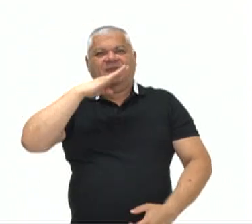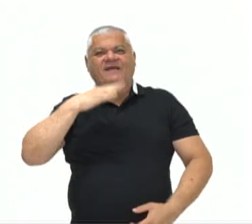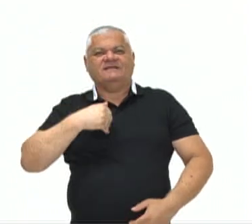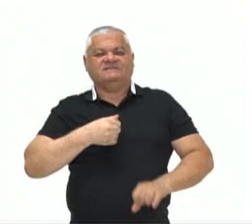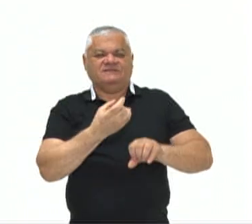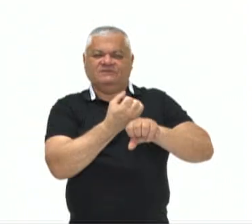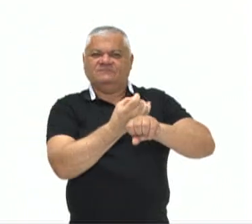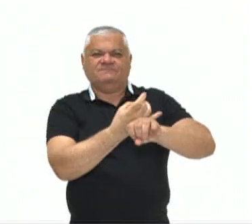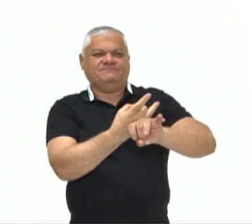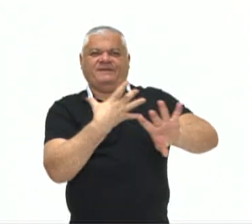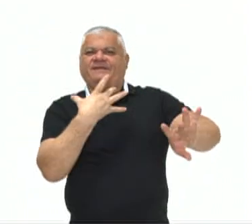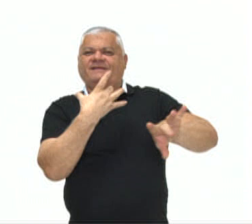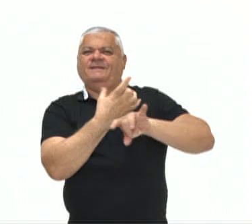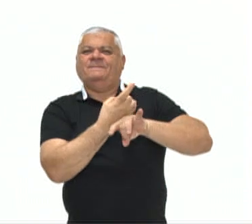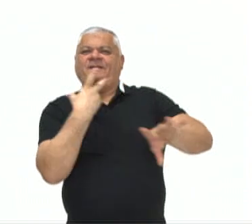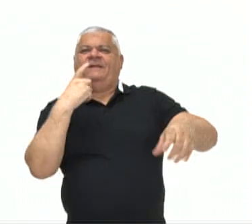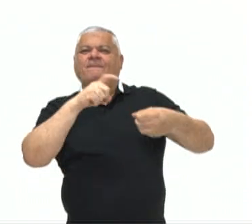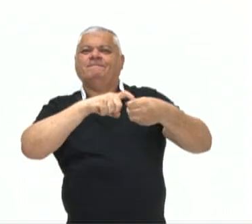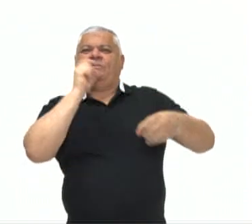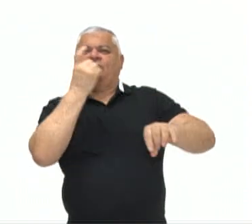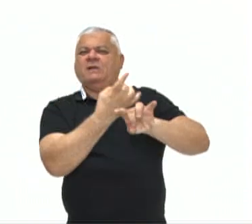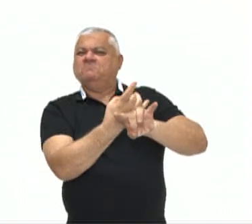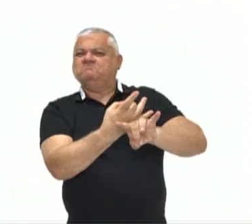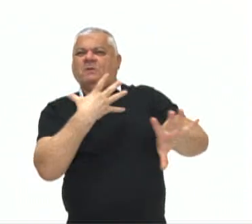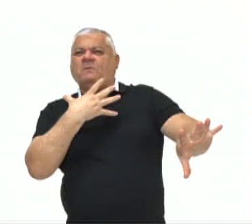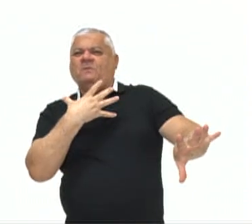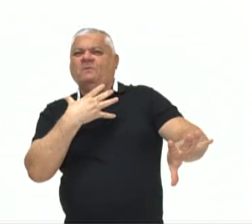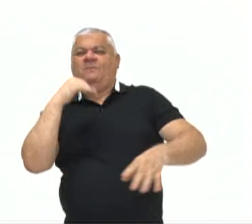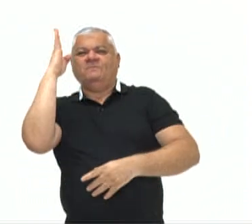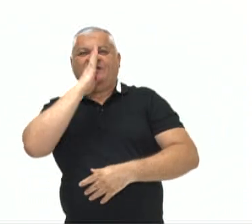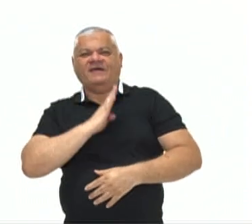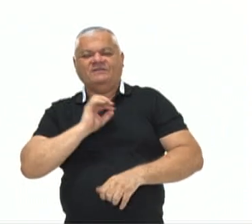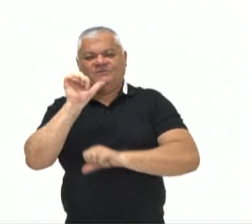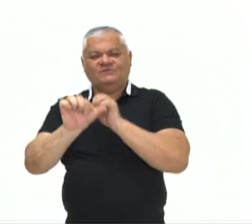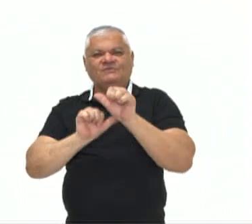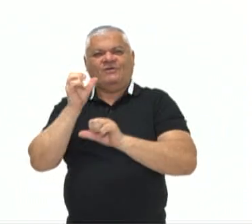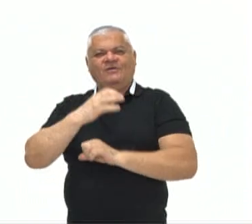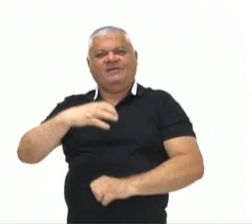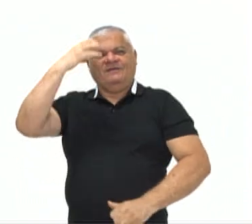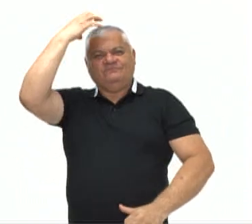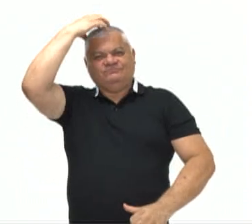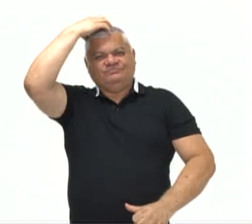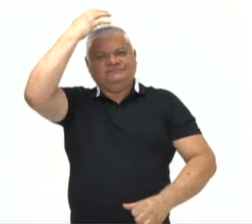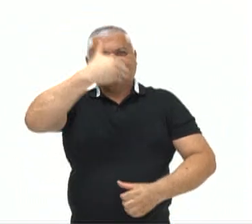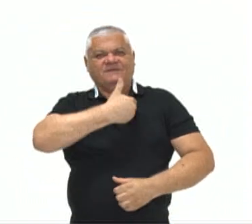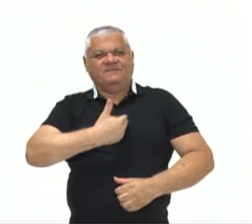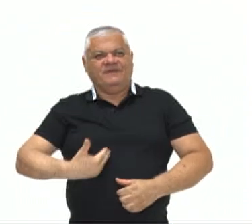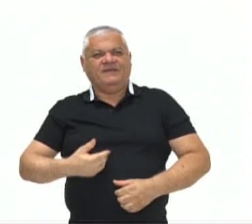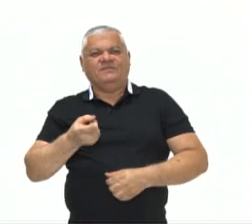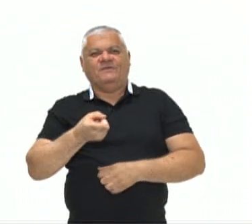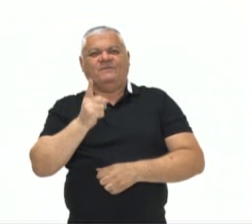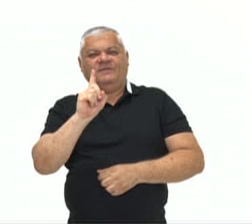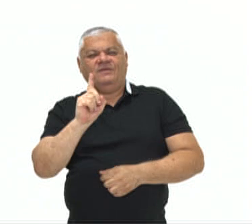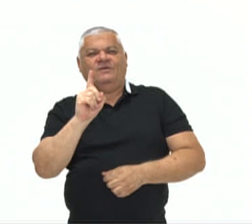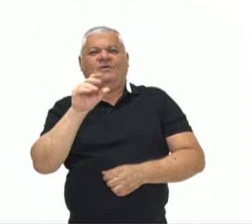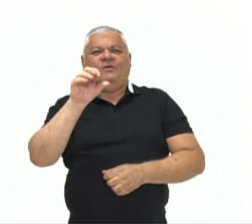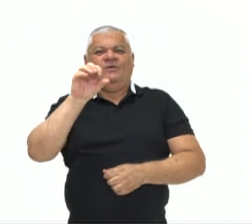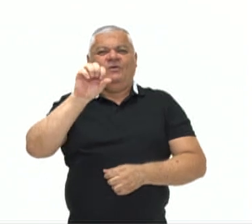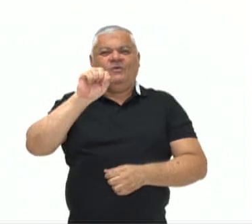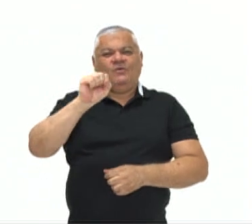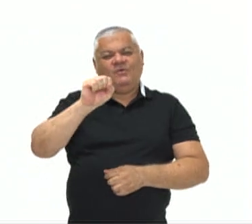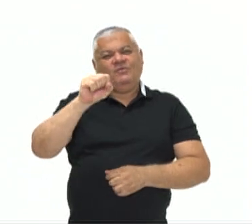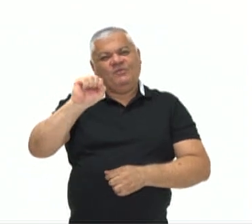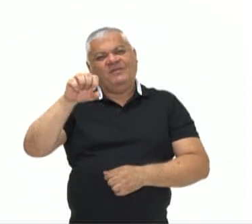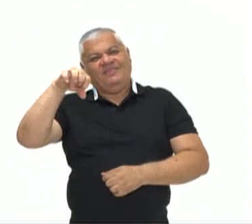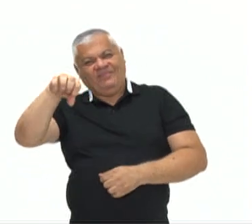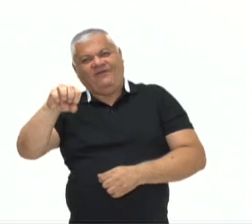de 1822, né, com a nossa independência, até a Constituição da República em 1889.